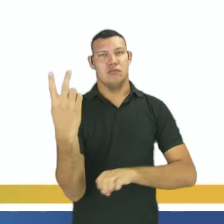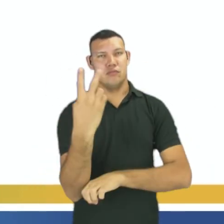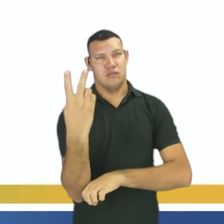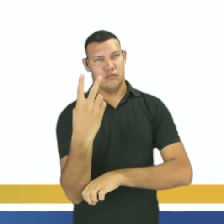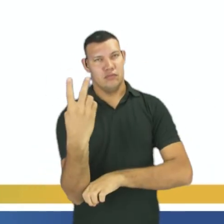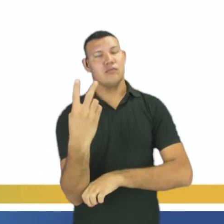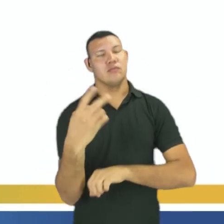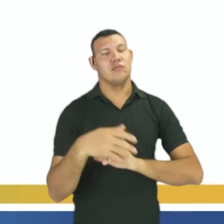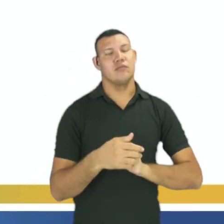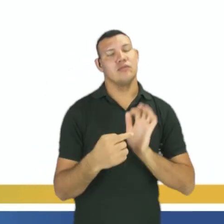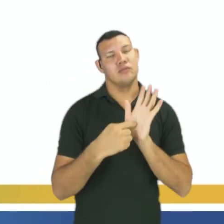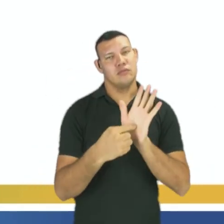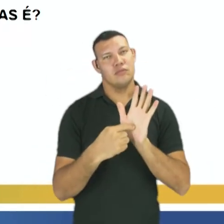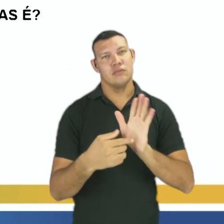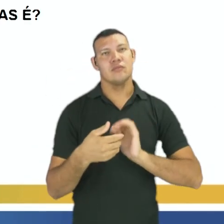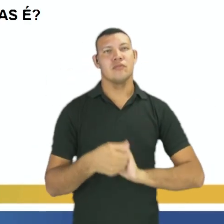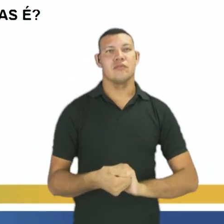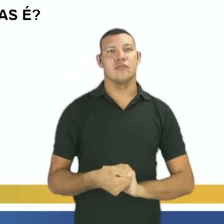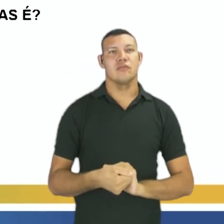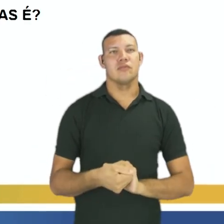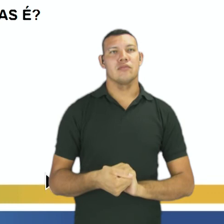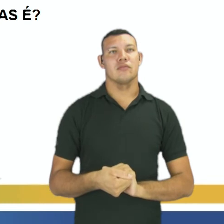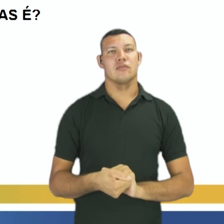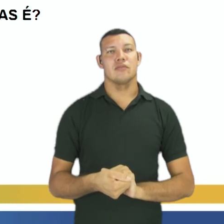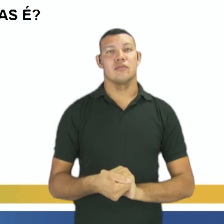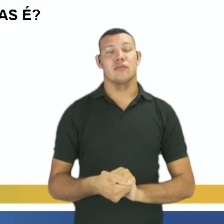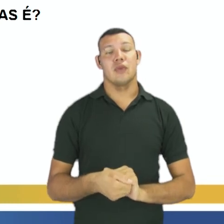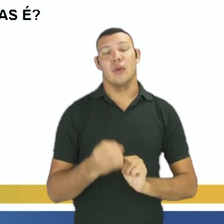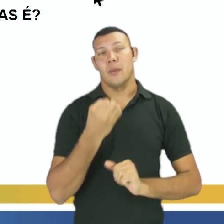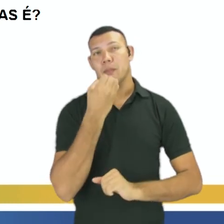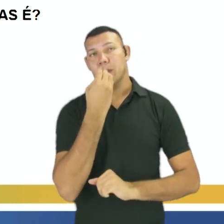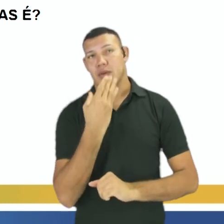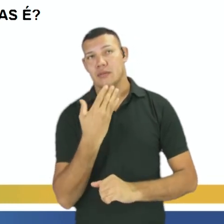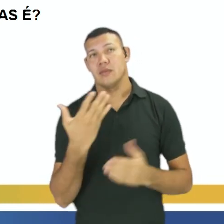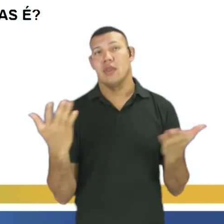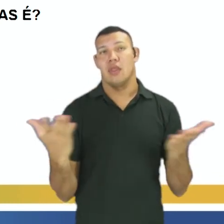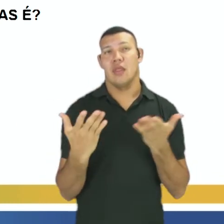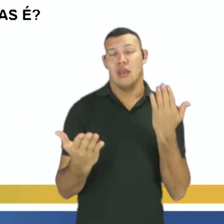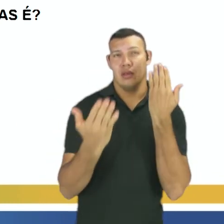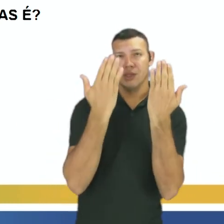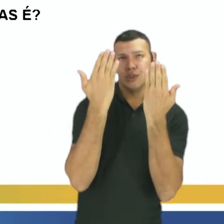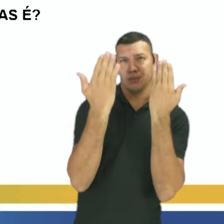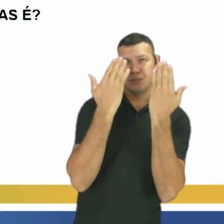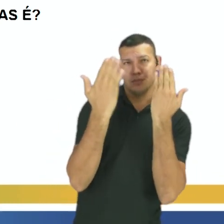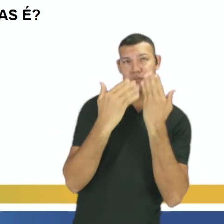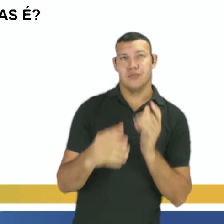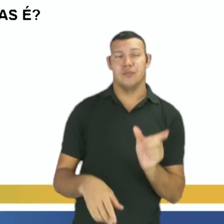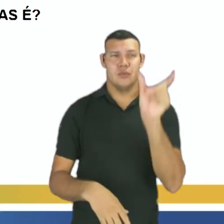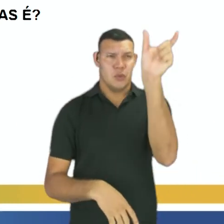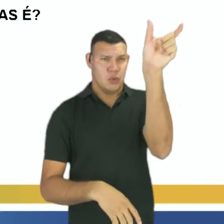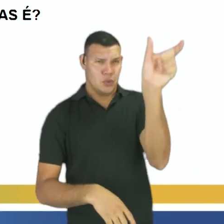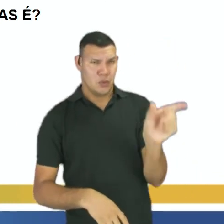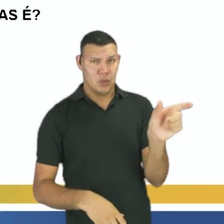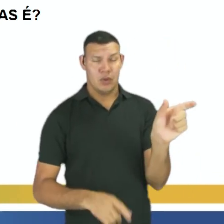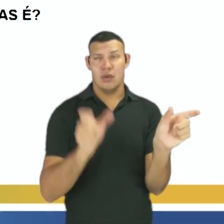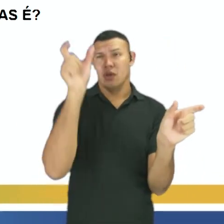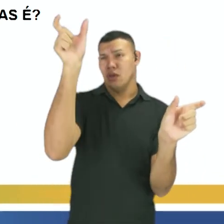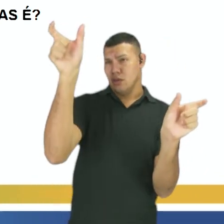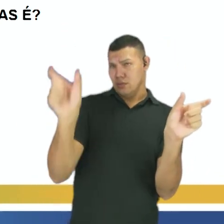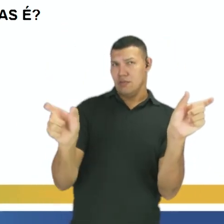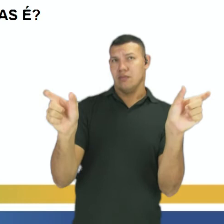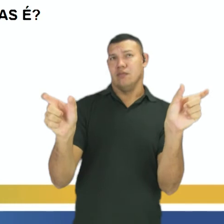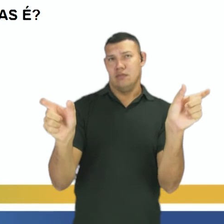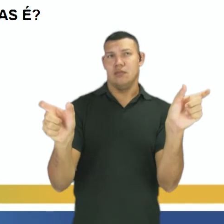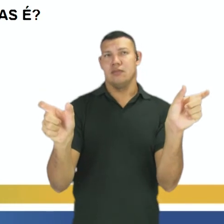biopesticidas apresentados. Bem, pessoal, ele vai fazer uma comparação entre essa cadeia e essa. E o